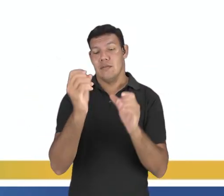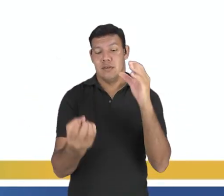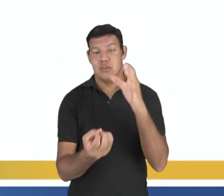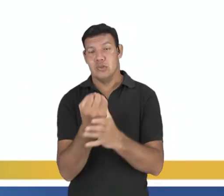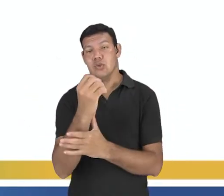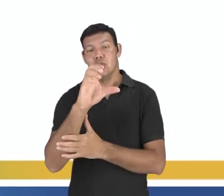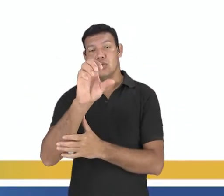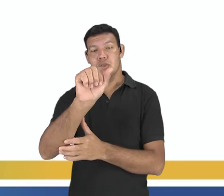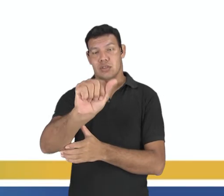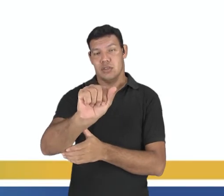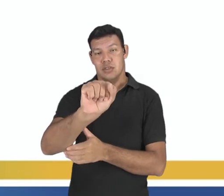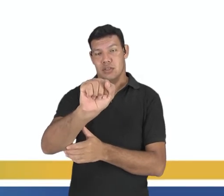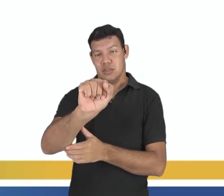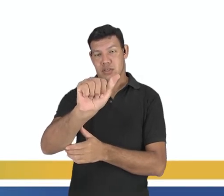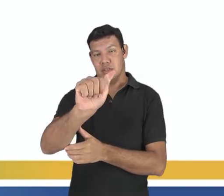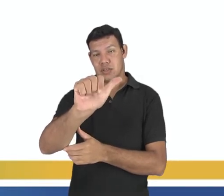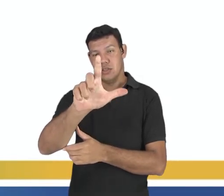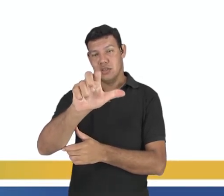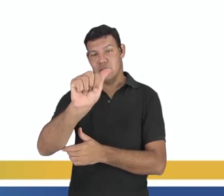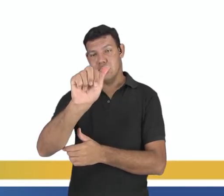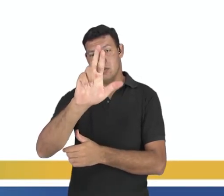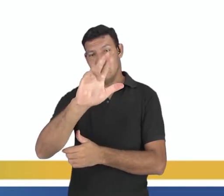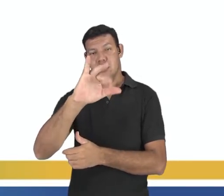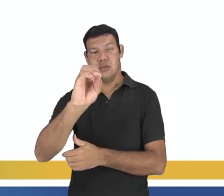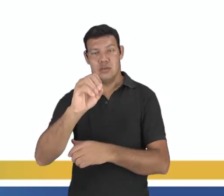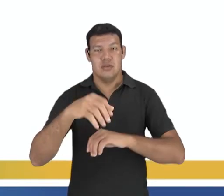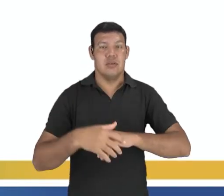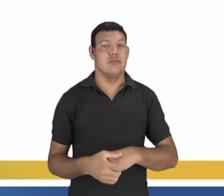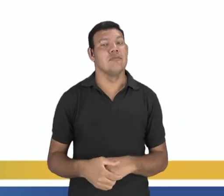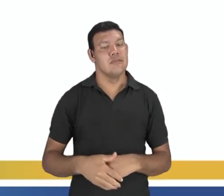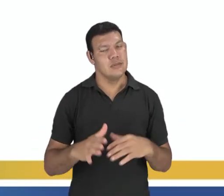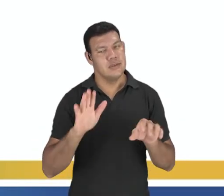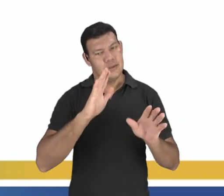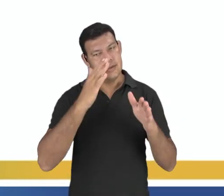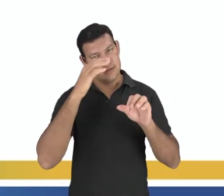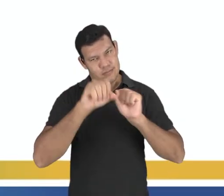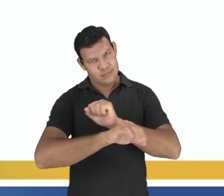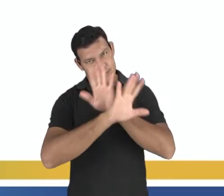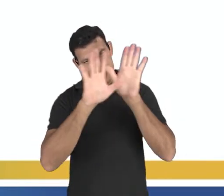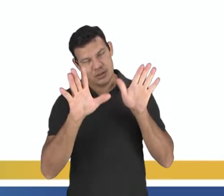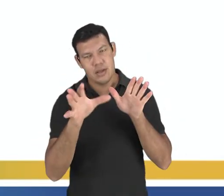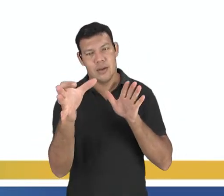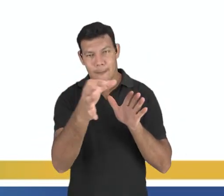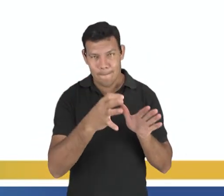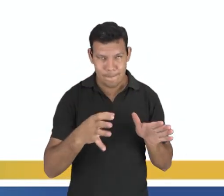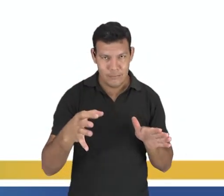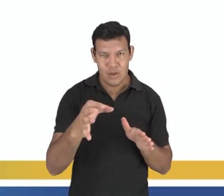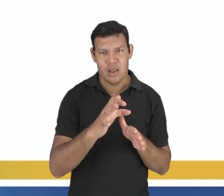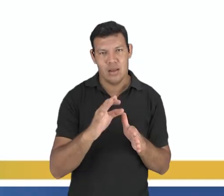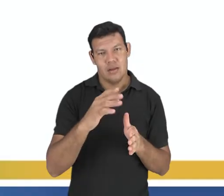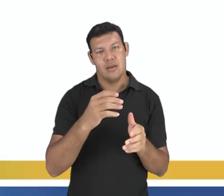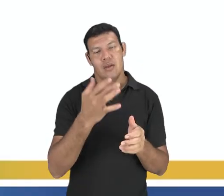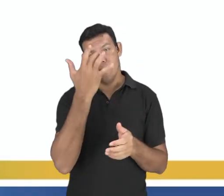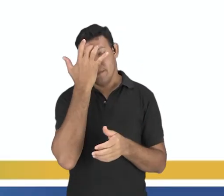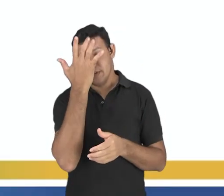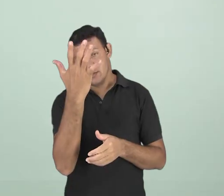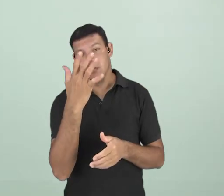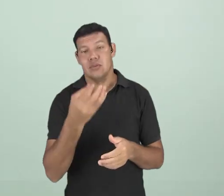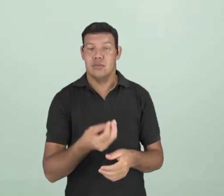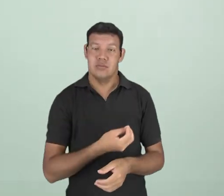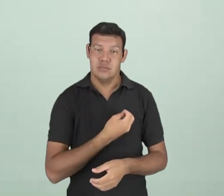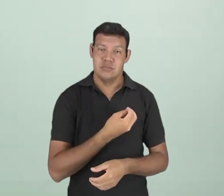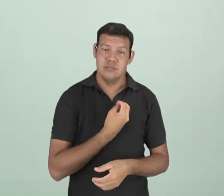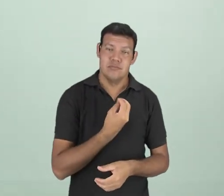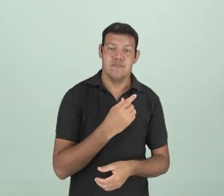por outros produtos e outras mercadorias. Mas, logicamente, a moeda facilitou muito nossa vida, então ter um dinheiro, ter